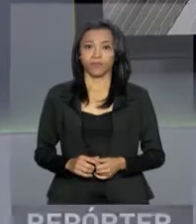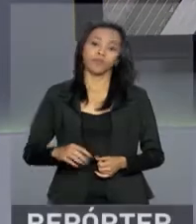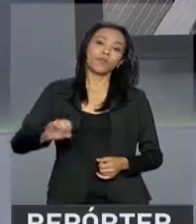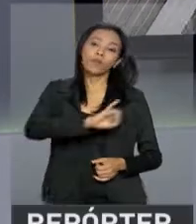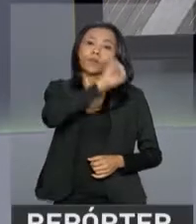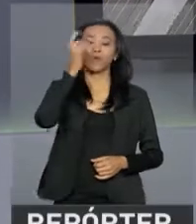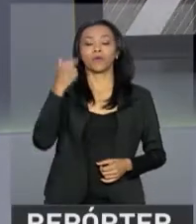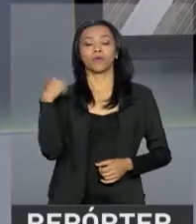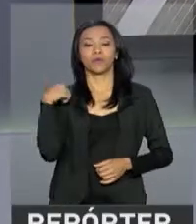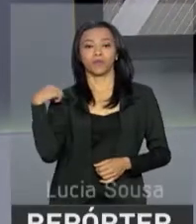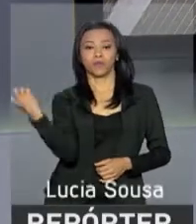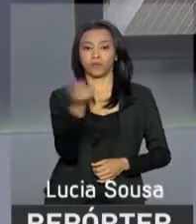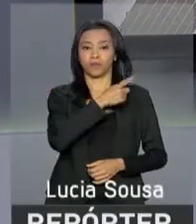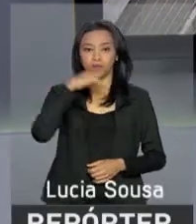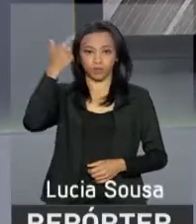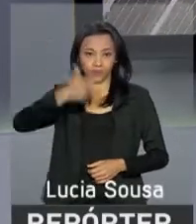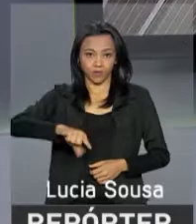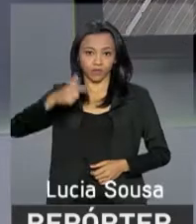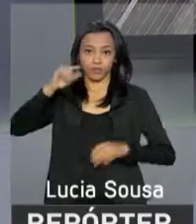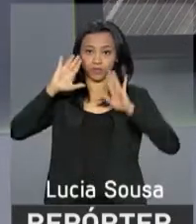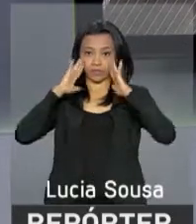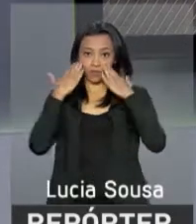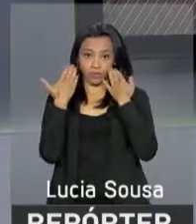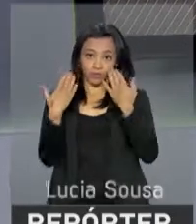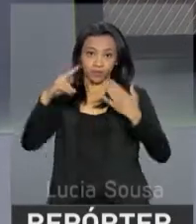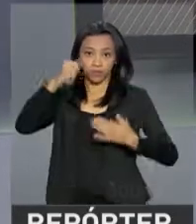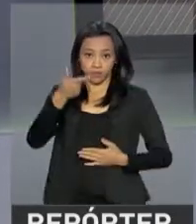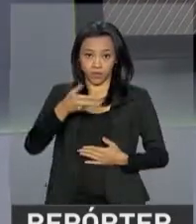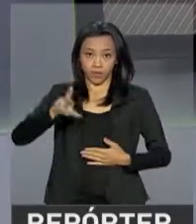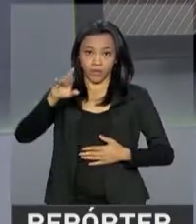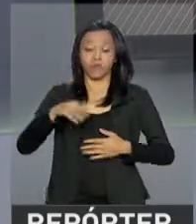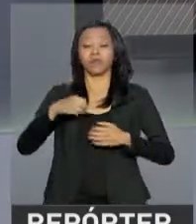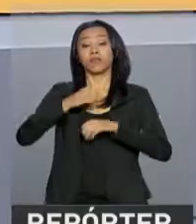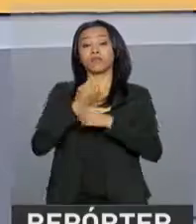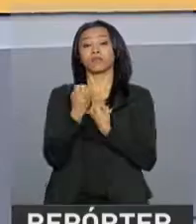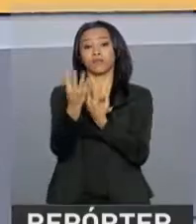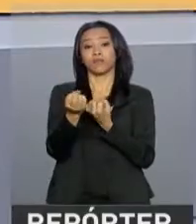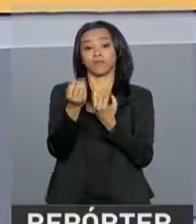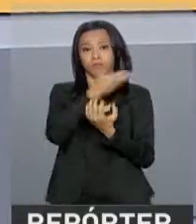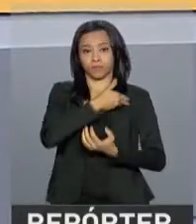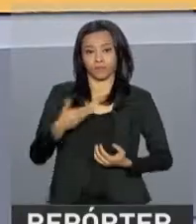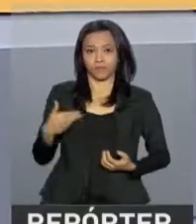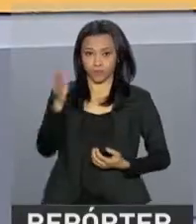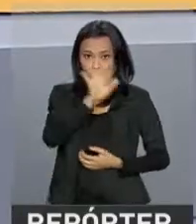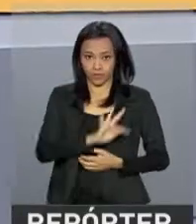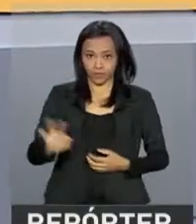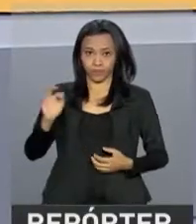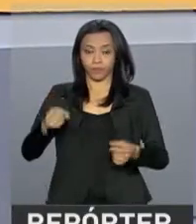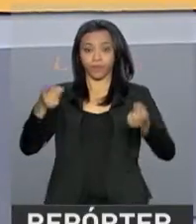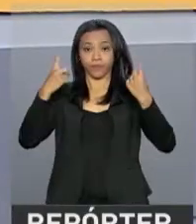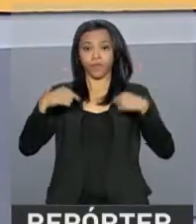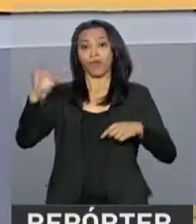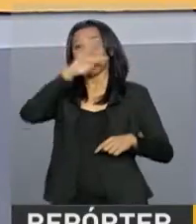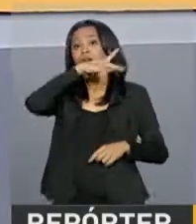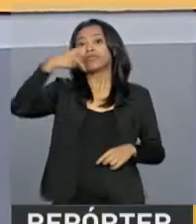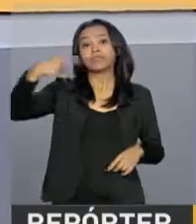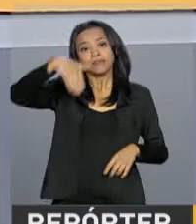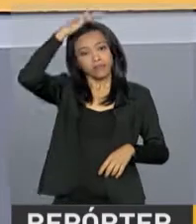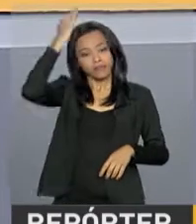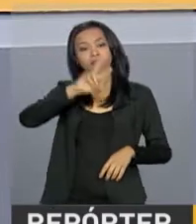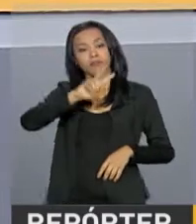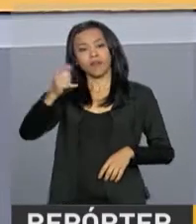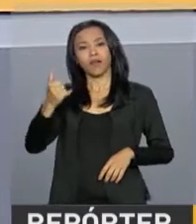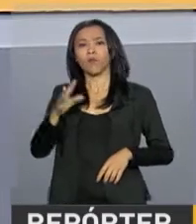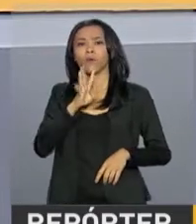Olá, estamos de volta com o repórter NBR e as notícias do governo federal. O presidente Michel Temer vai conhecer hoje em